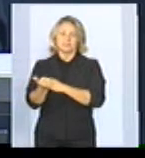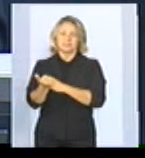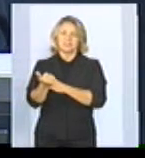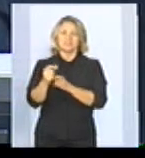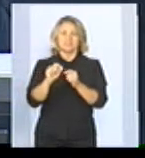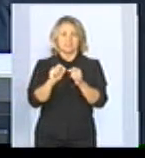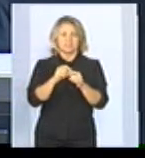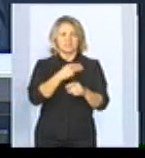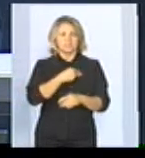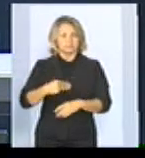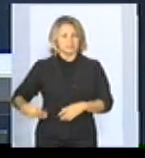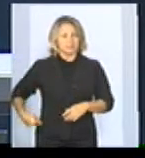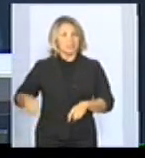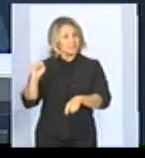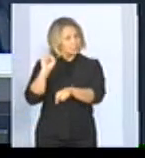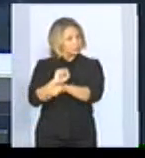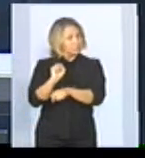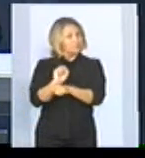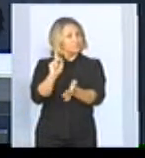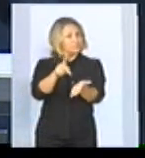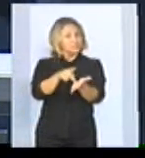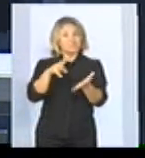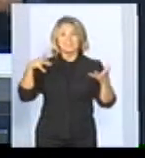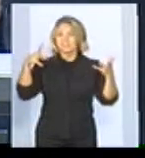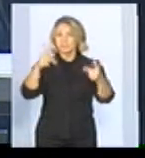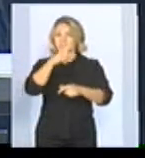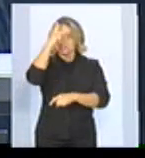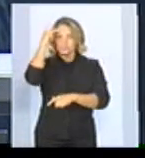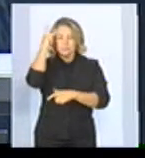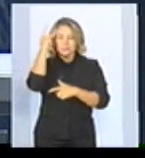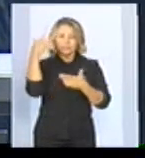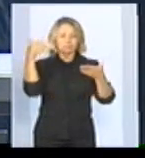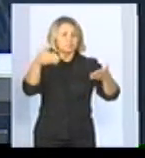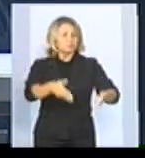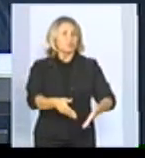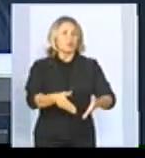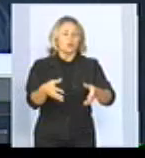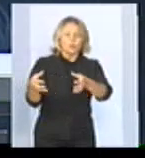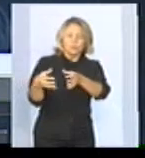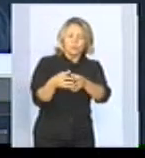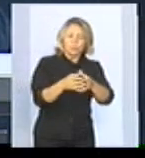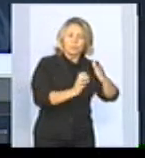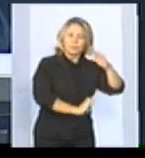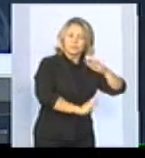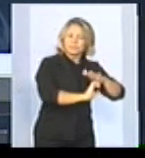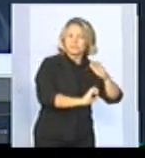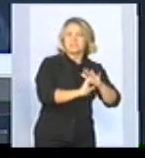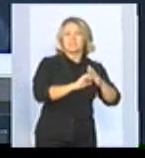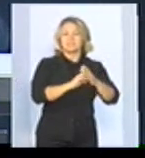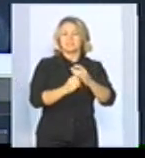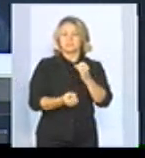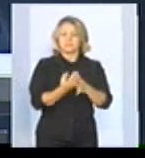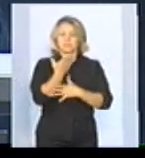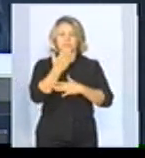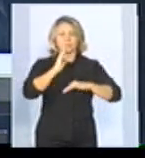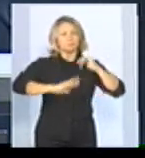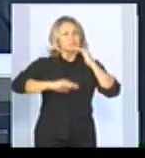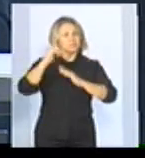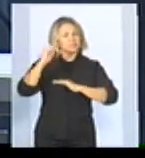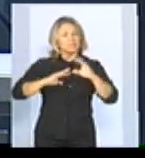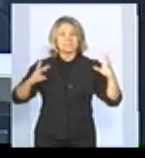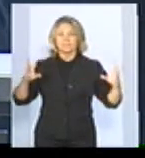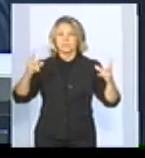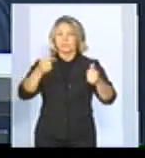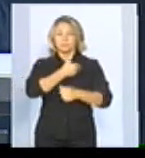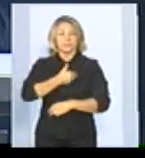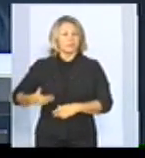sua excelência esperamos sim que todos os atores envolvidos órgão reguladores programadores produtores distribuidores enfim o